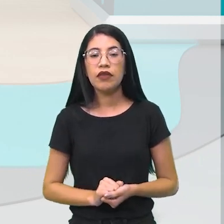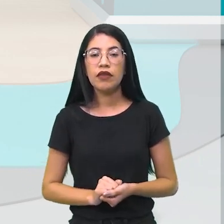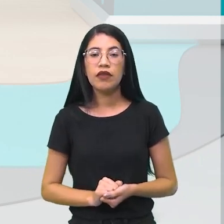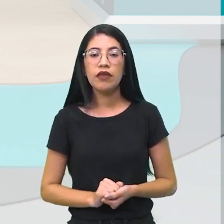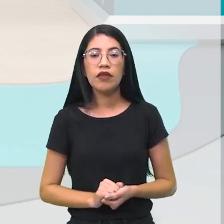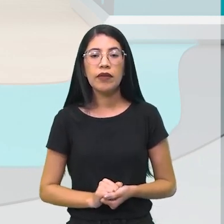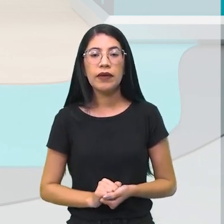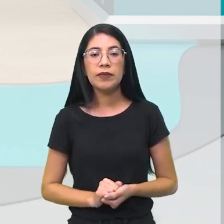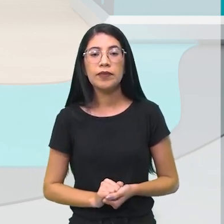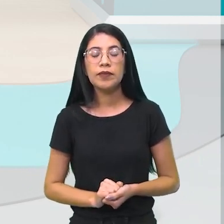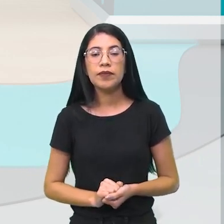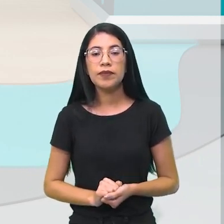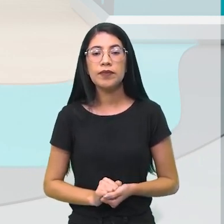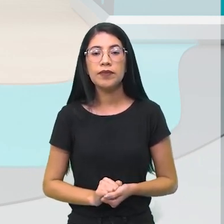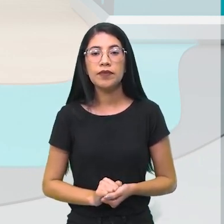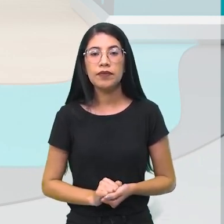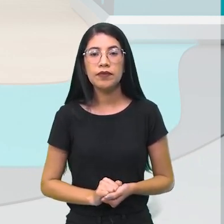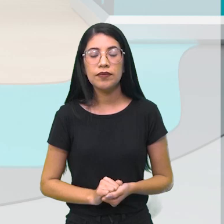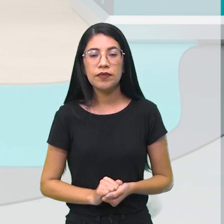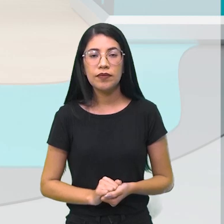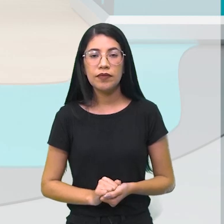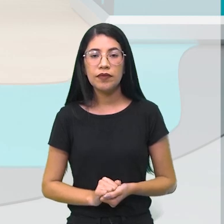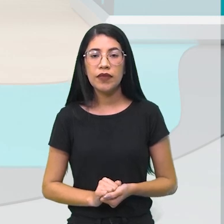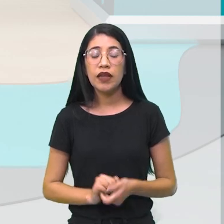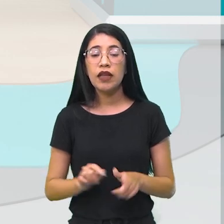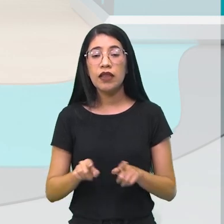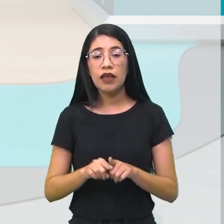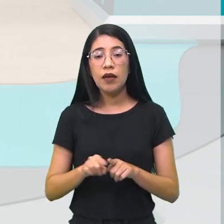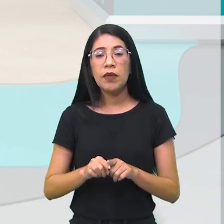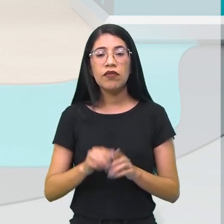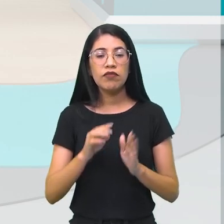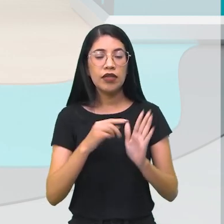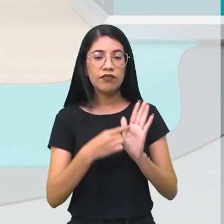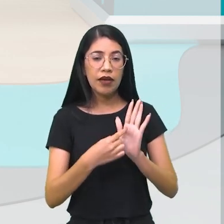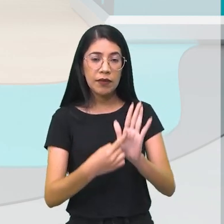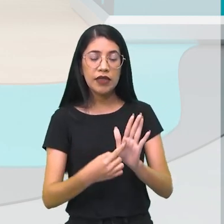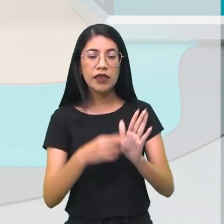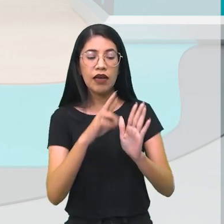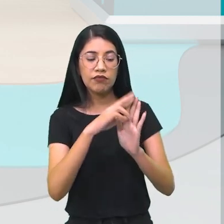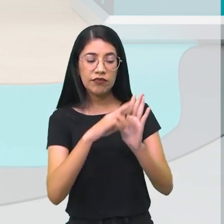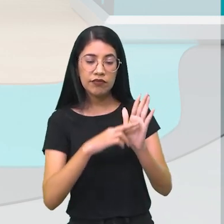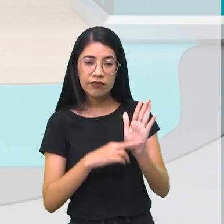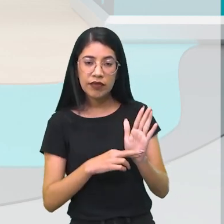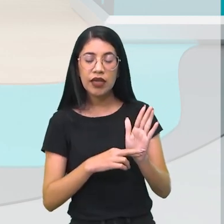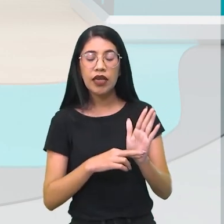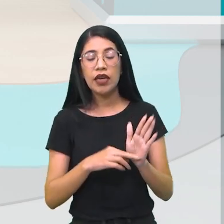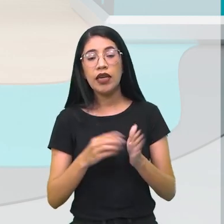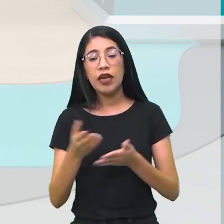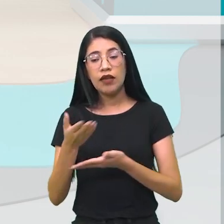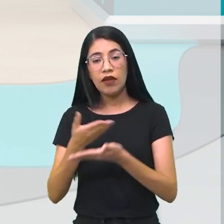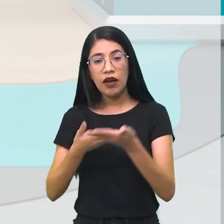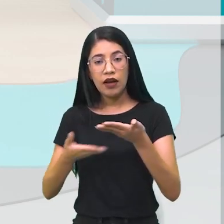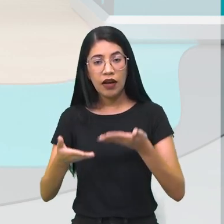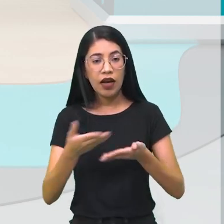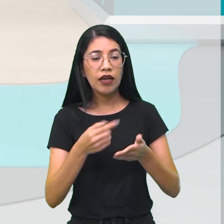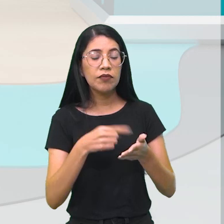se reúnem e vão conhecer as regras e o mediador ele vai fazer